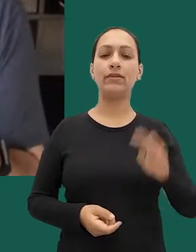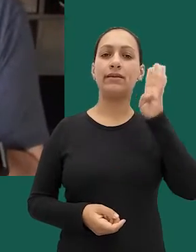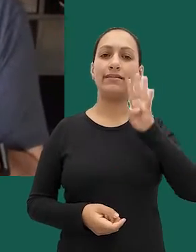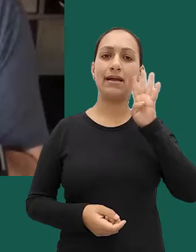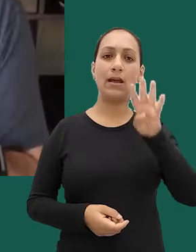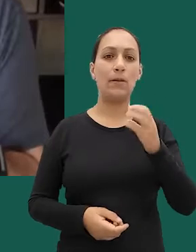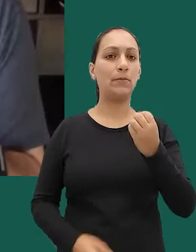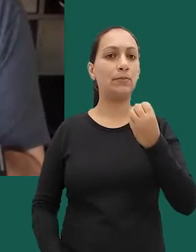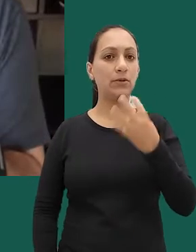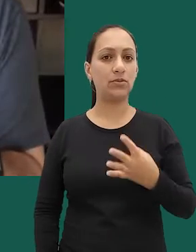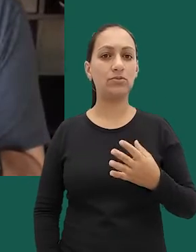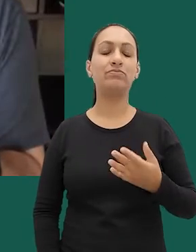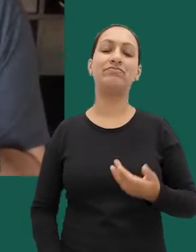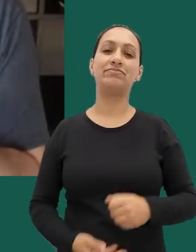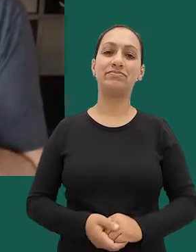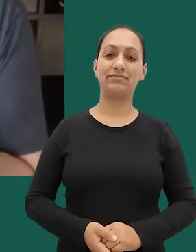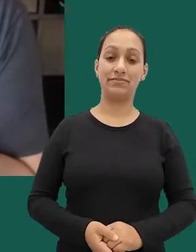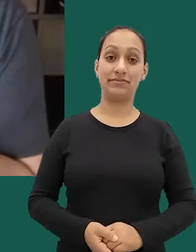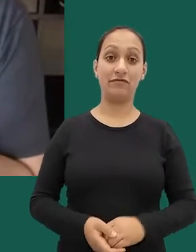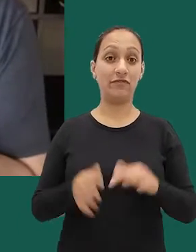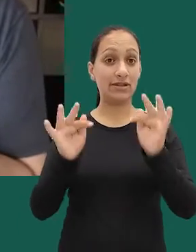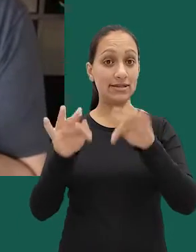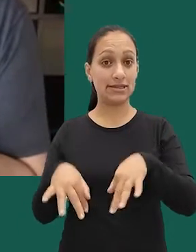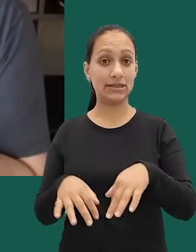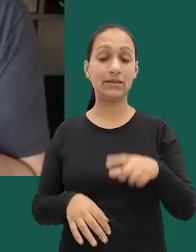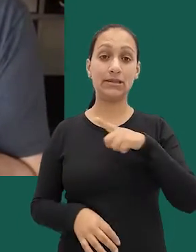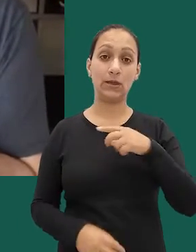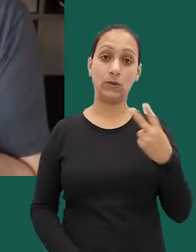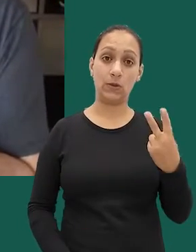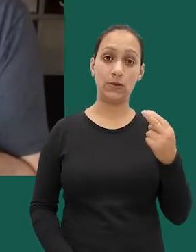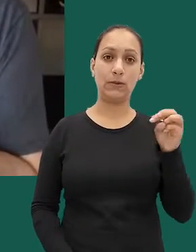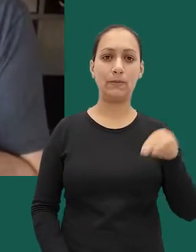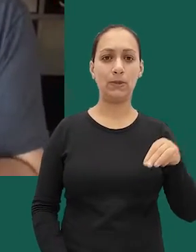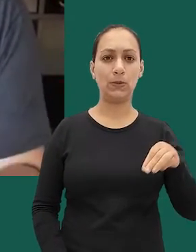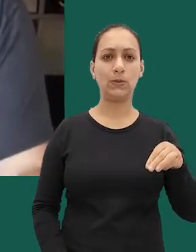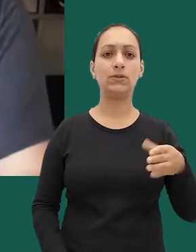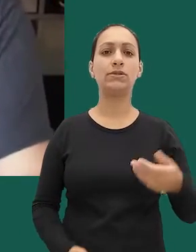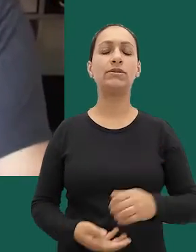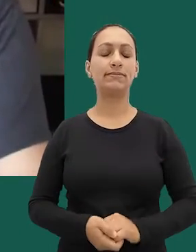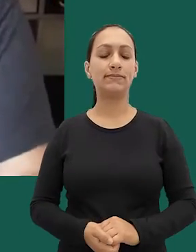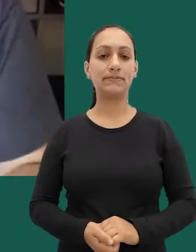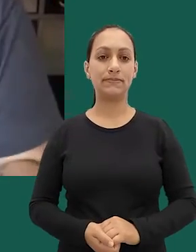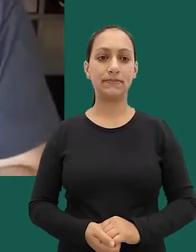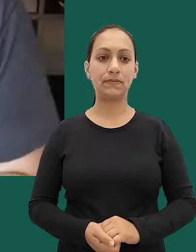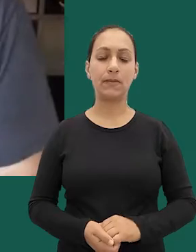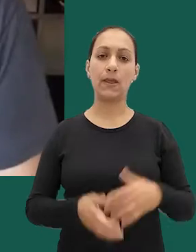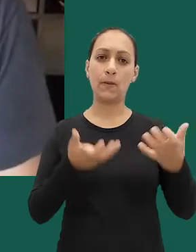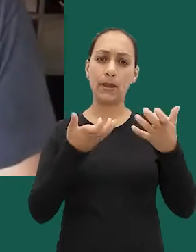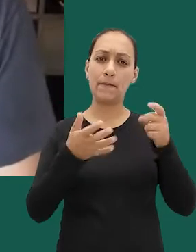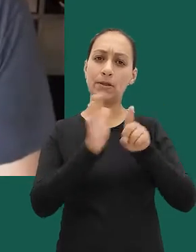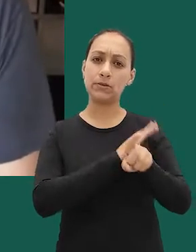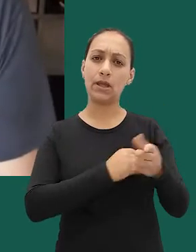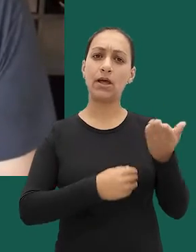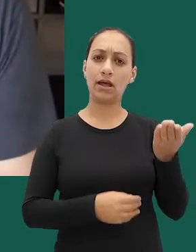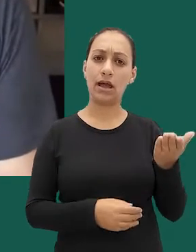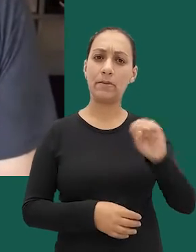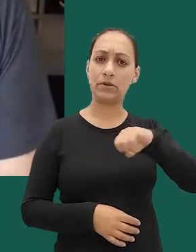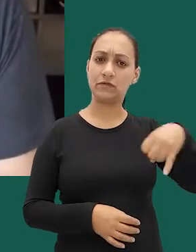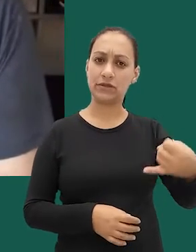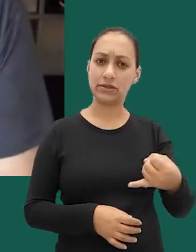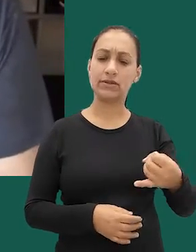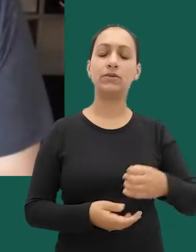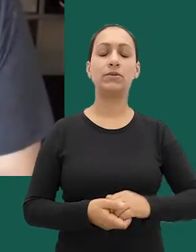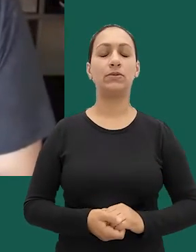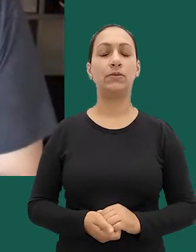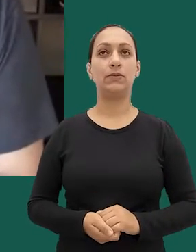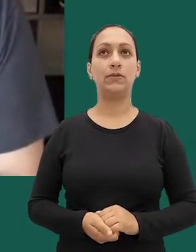Muito bom. Bom, a gente está terminando já, tem mais 2 minutos e meio. Eu queria te perguntar, aproveitando